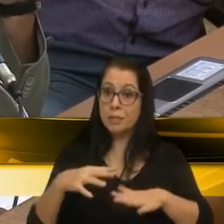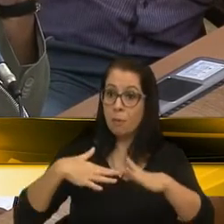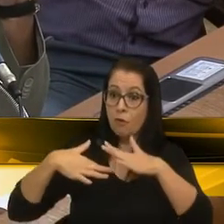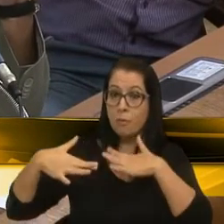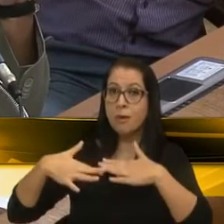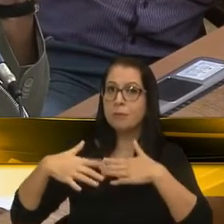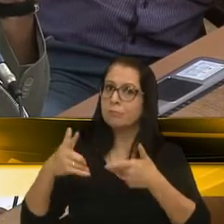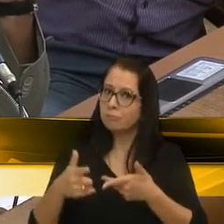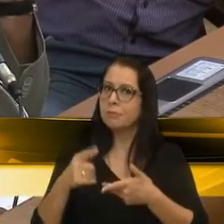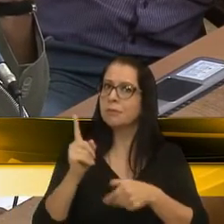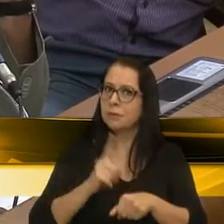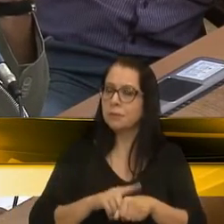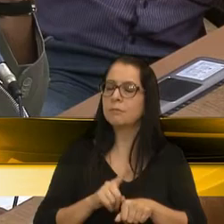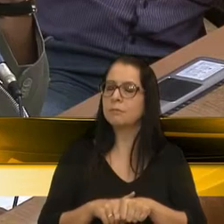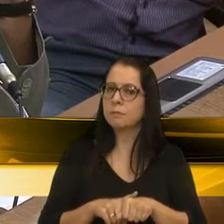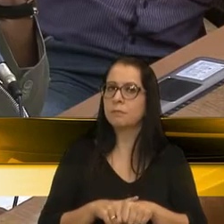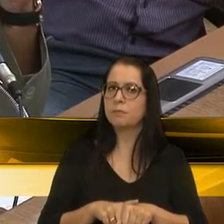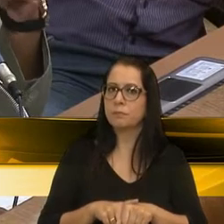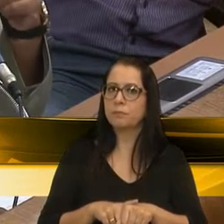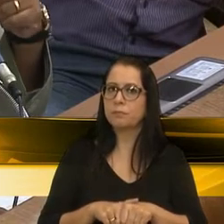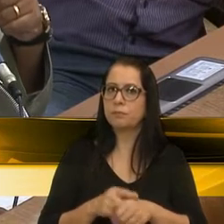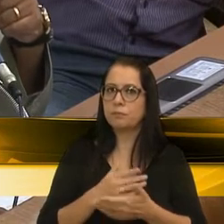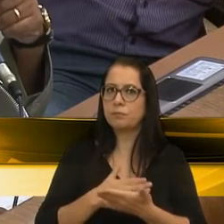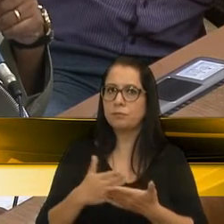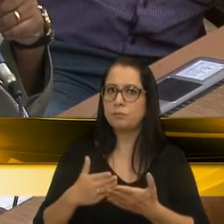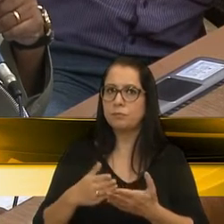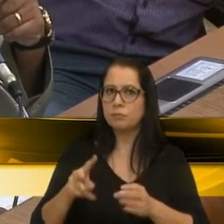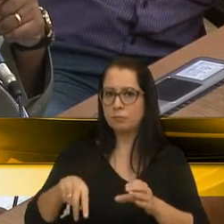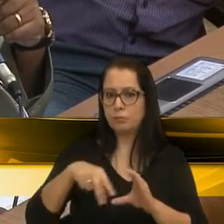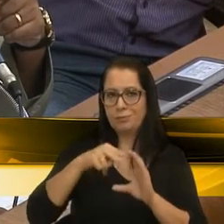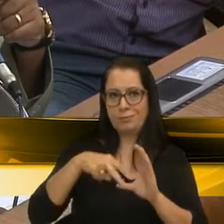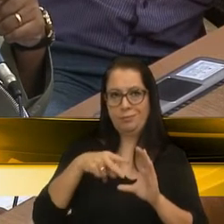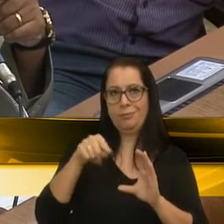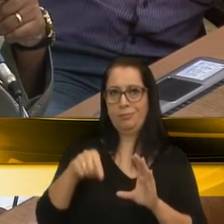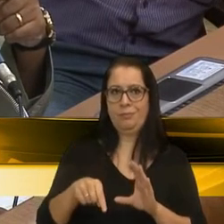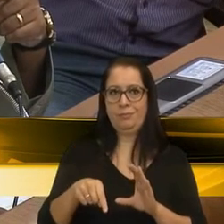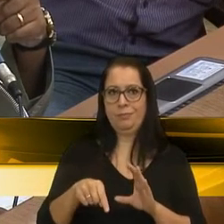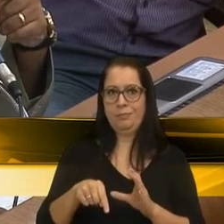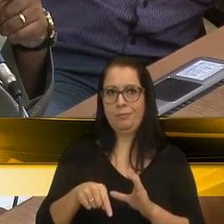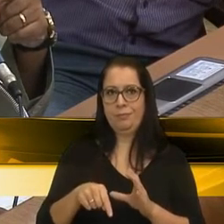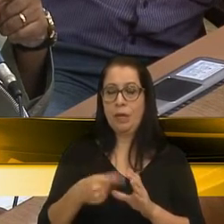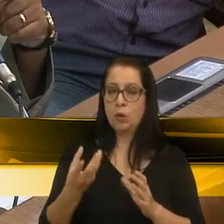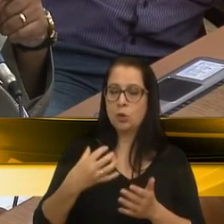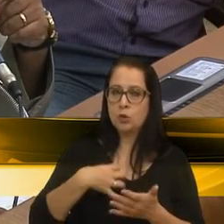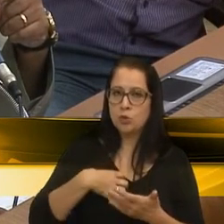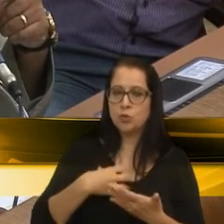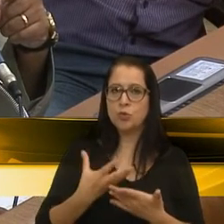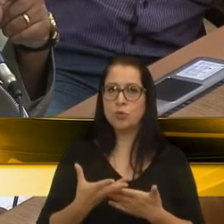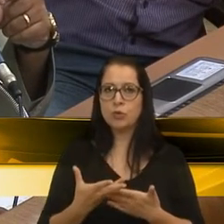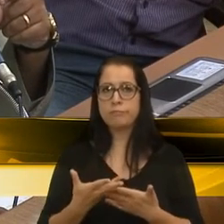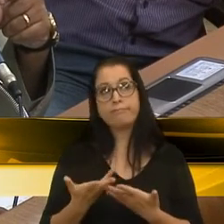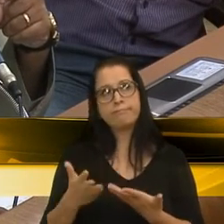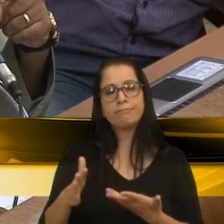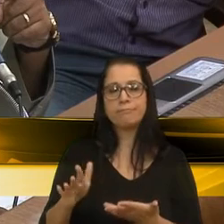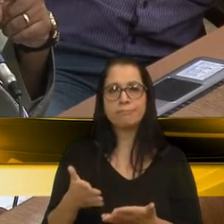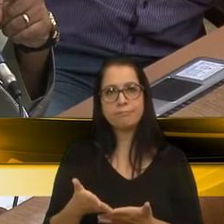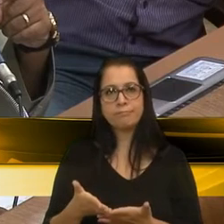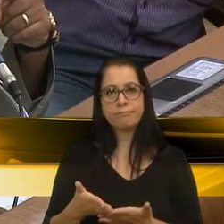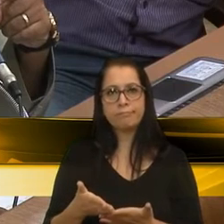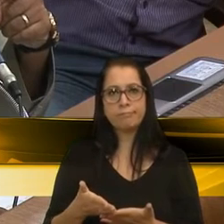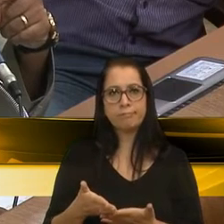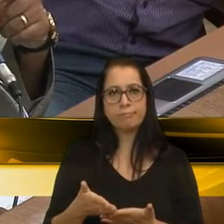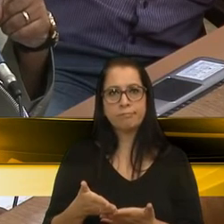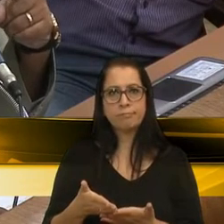que tem que se dizer neste momento, ele começou aqui pela Câmara de Vereadores, de uma forma talvez